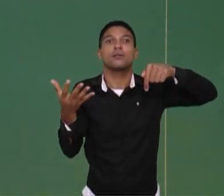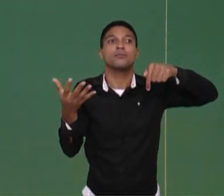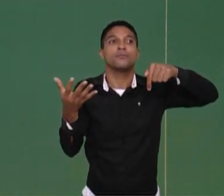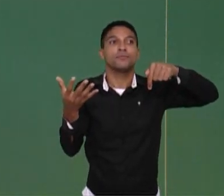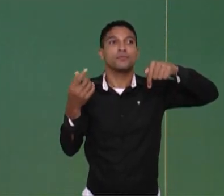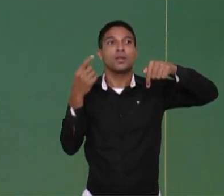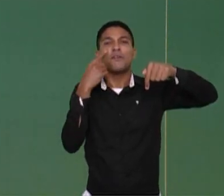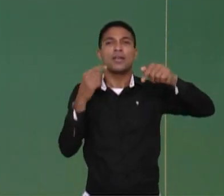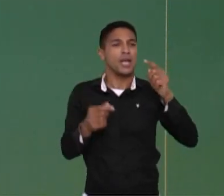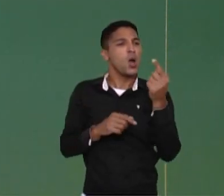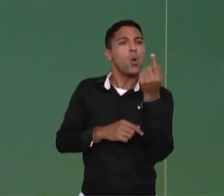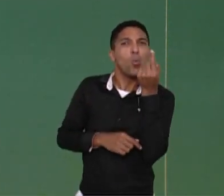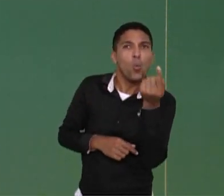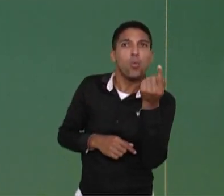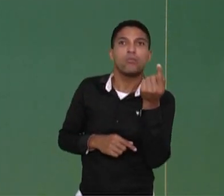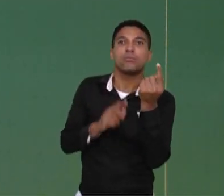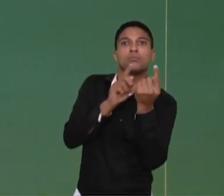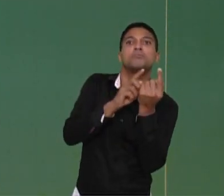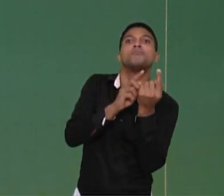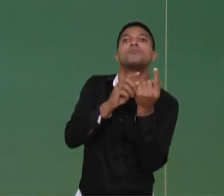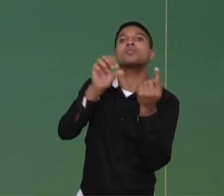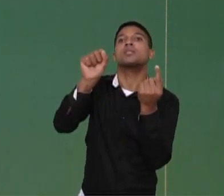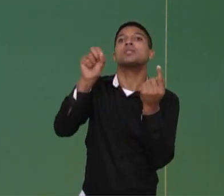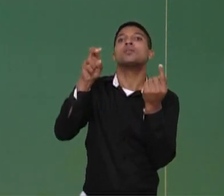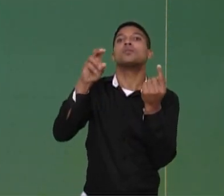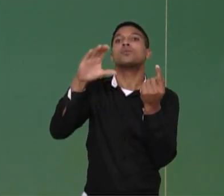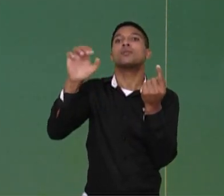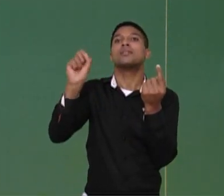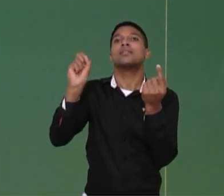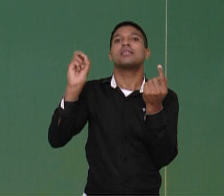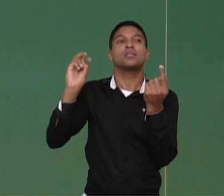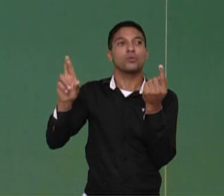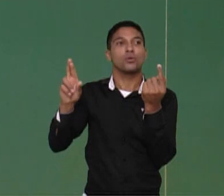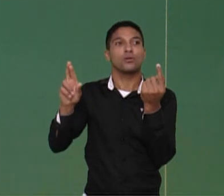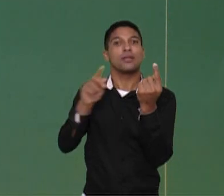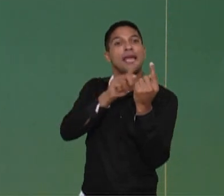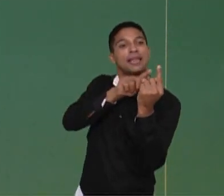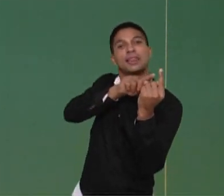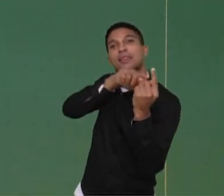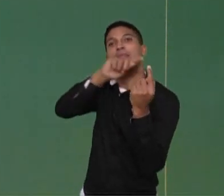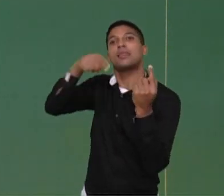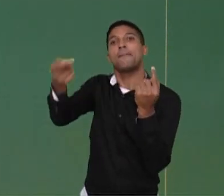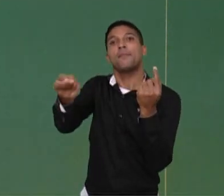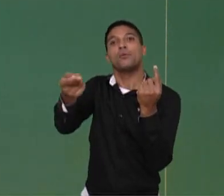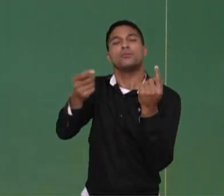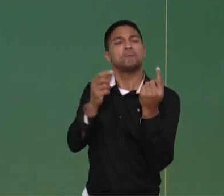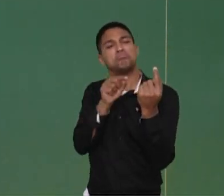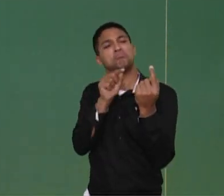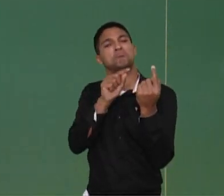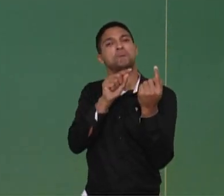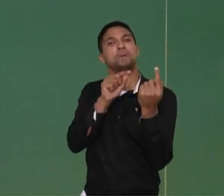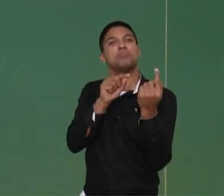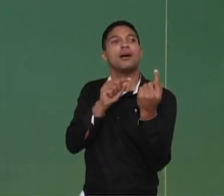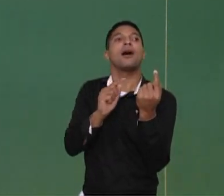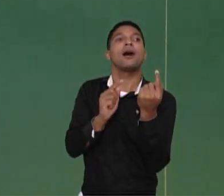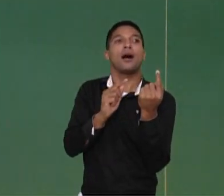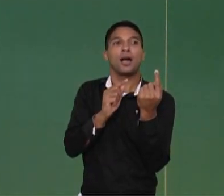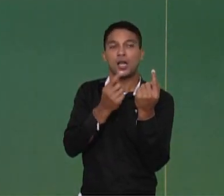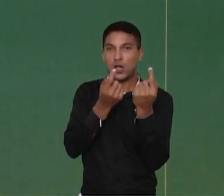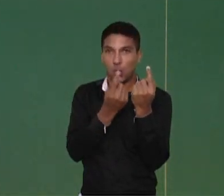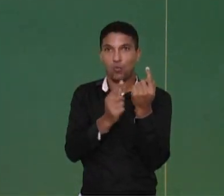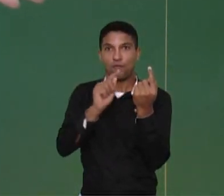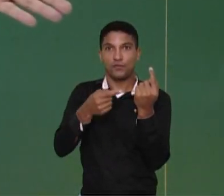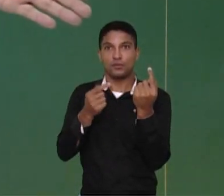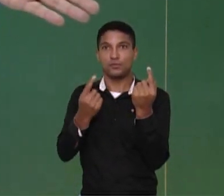assim, o sucessor de 1, quem vem depois do 1 é o 1,1. Tá bom? Mas daí